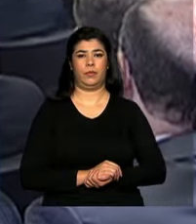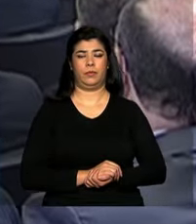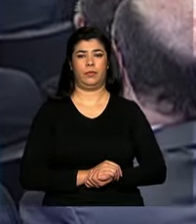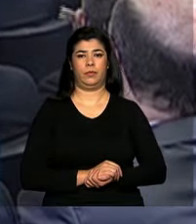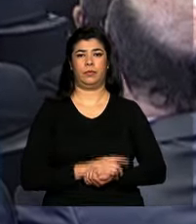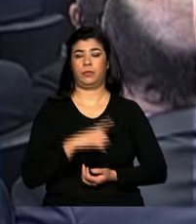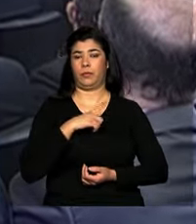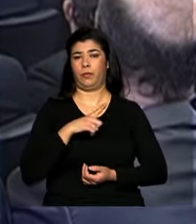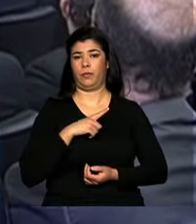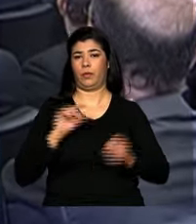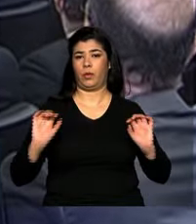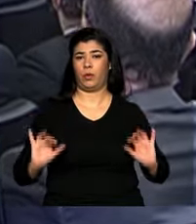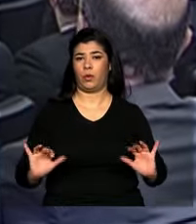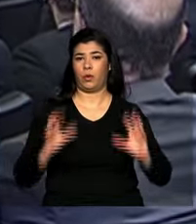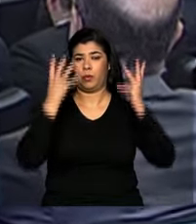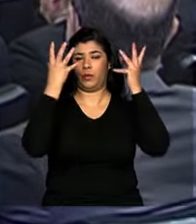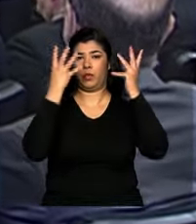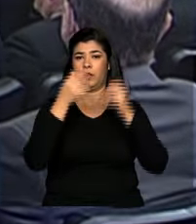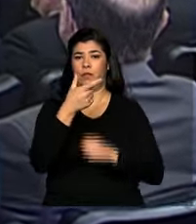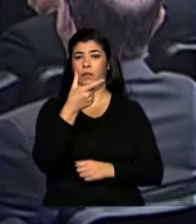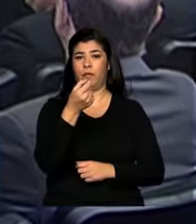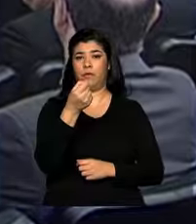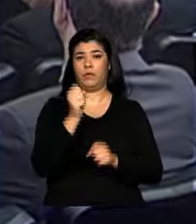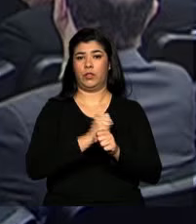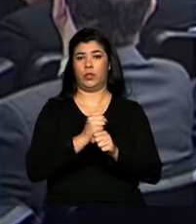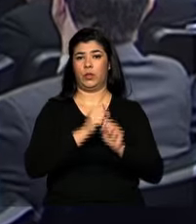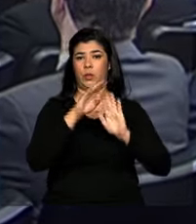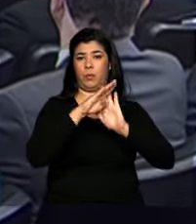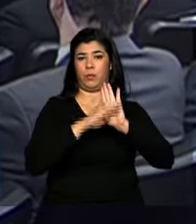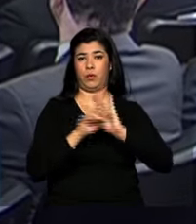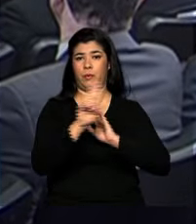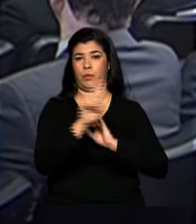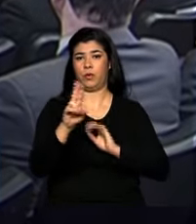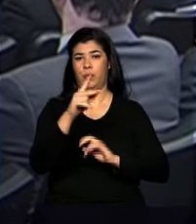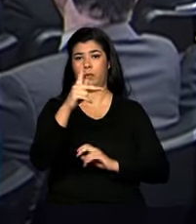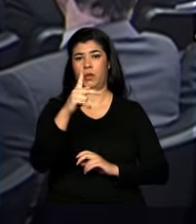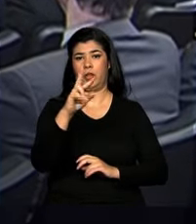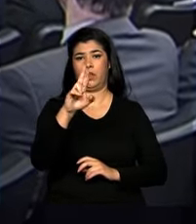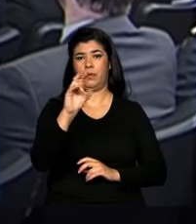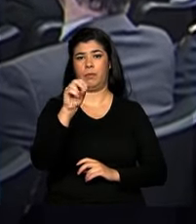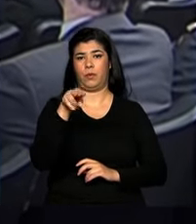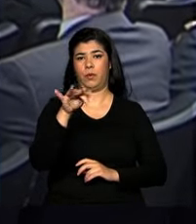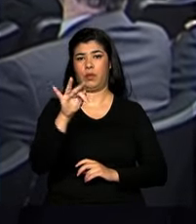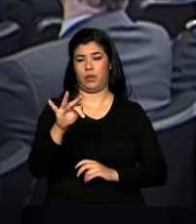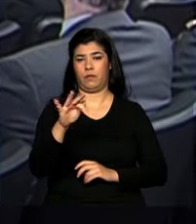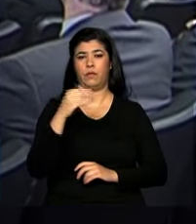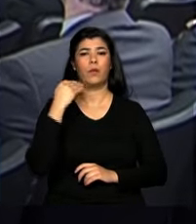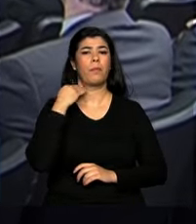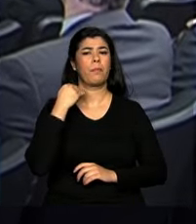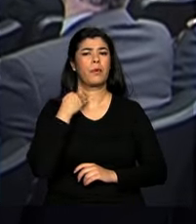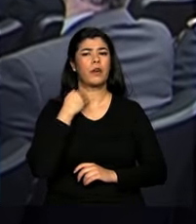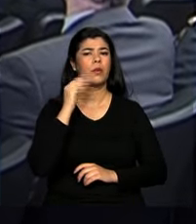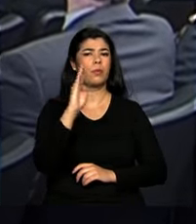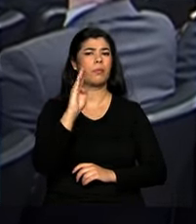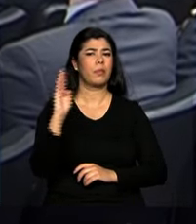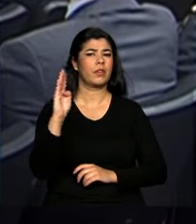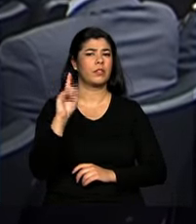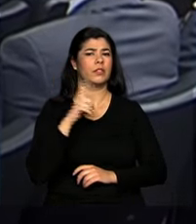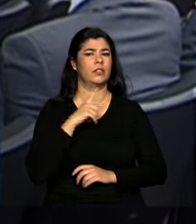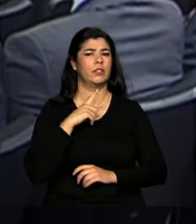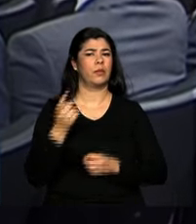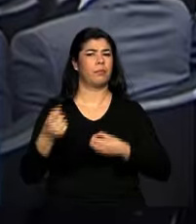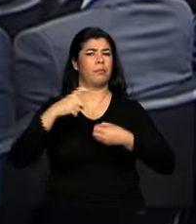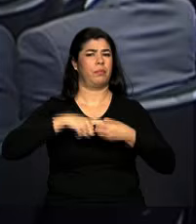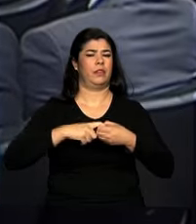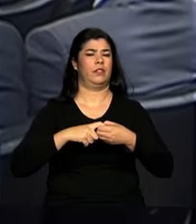Em comemoração aos 20 anos do PRONAF, o Banco do Brasil, principal parceiro do agricultor familiar, tem